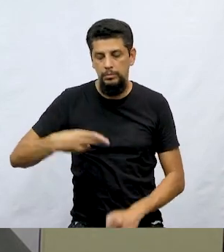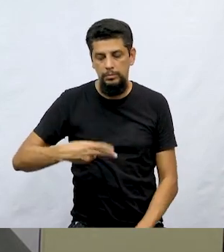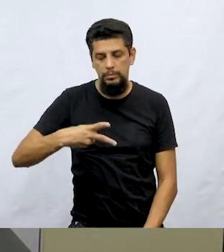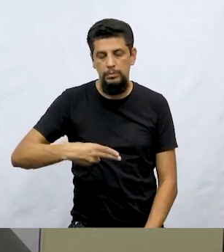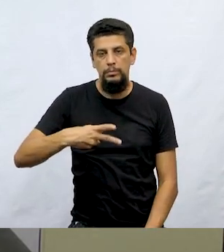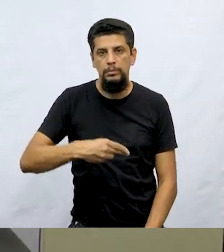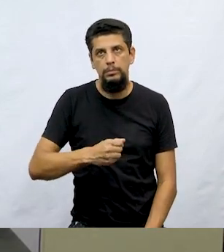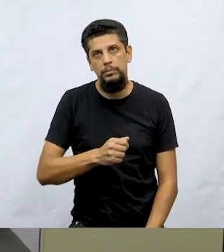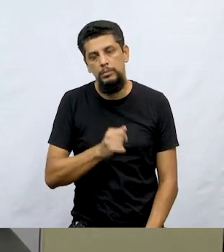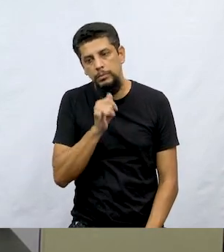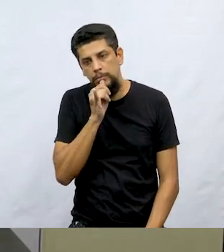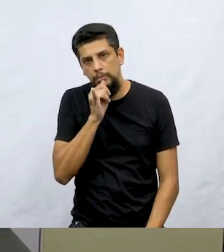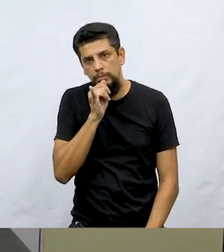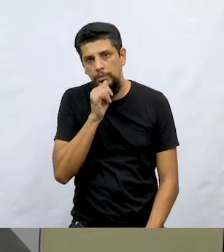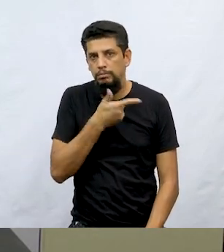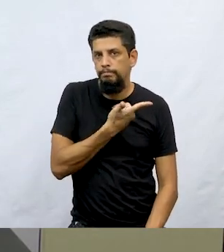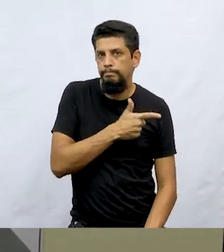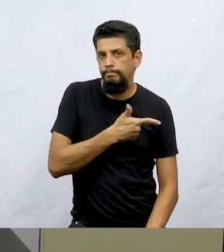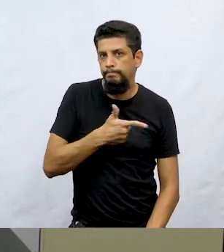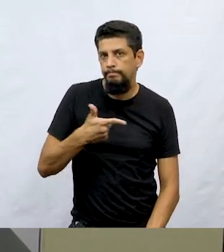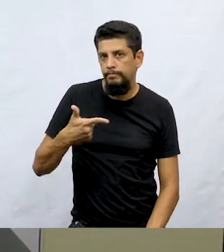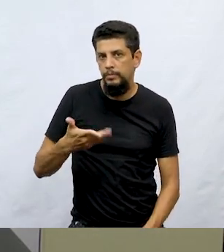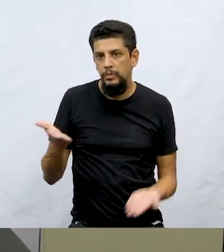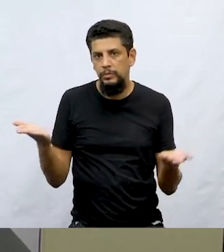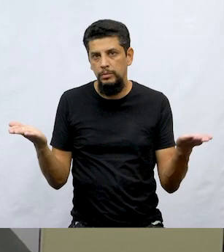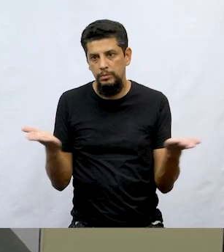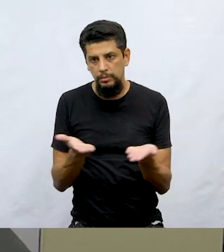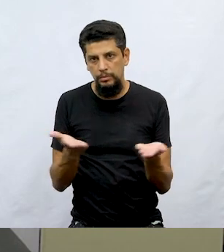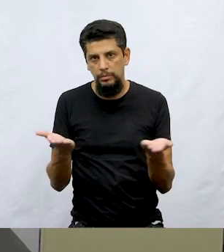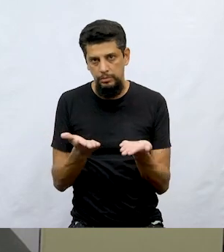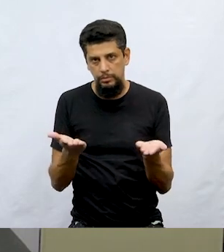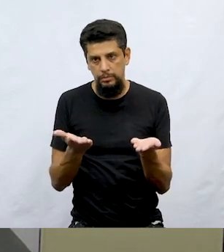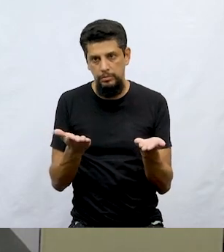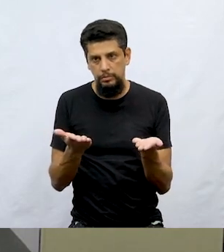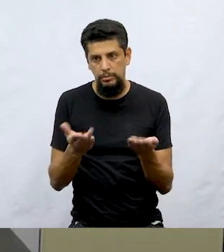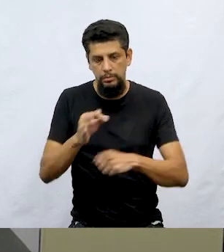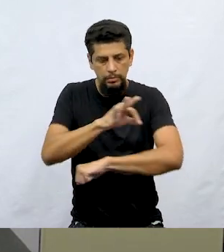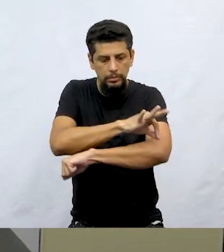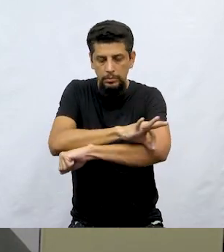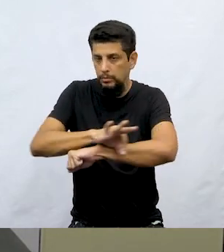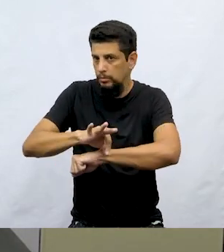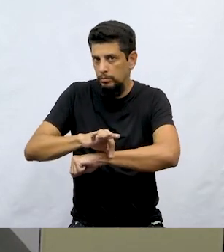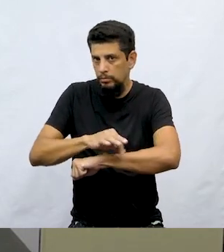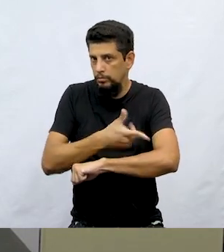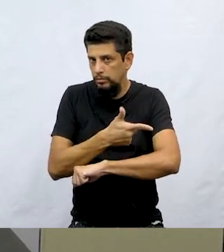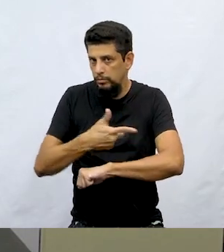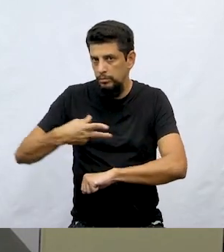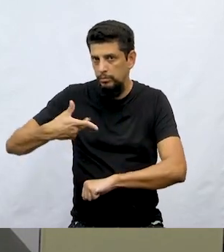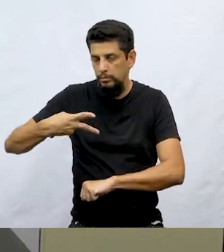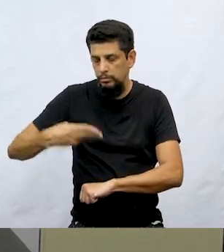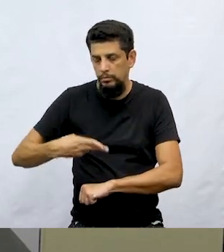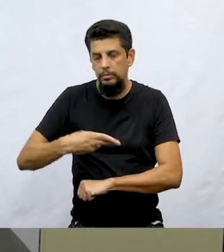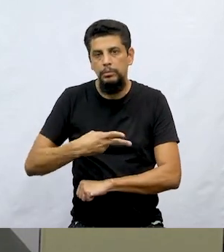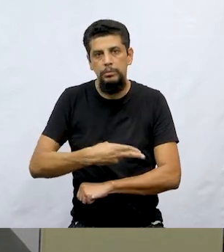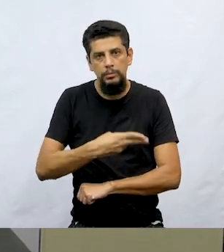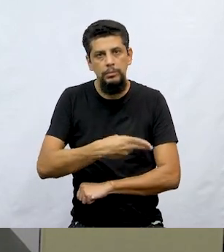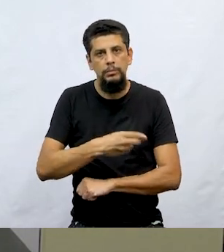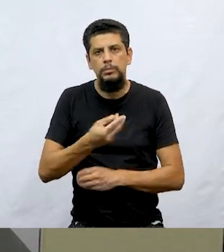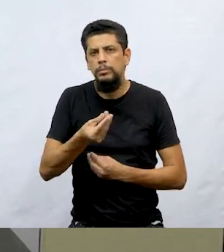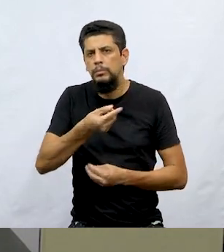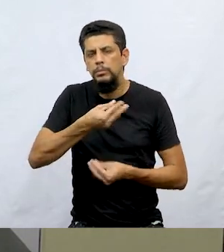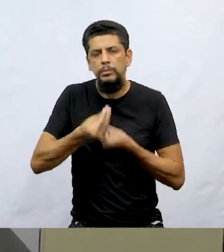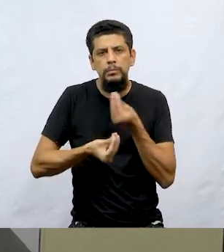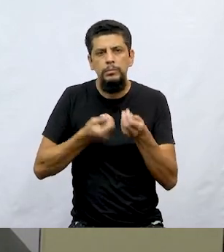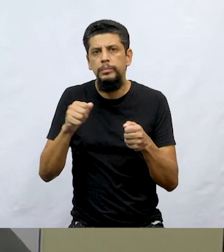Ou, digamos assim, não tenho agora aqui comigo nem régua, nem tesoura. Então, o que, que nós